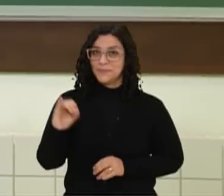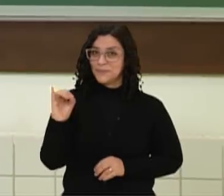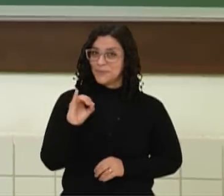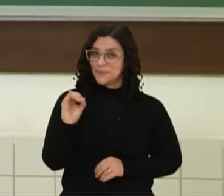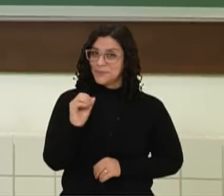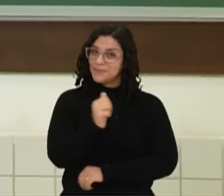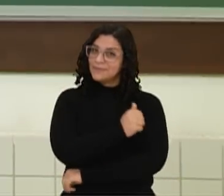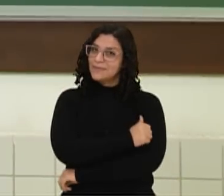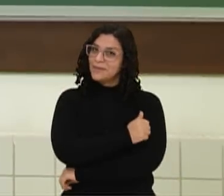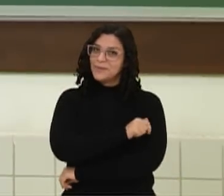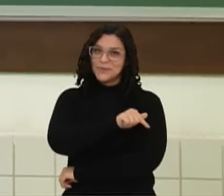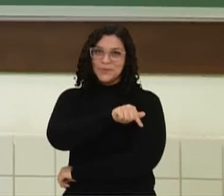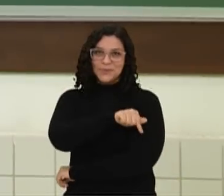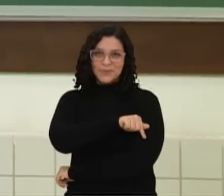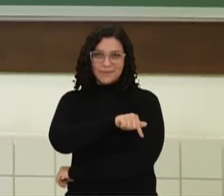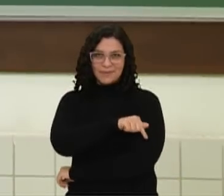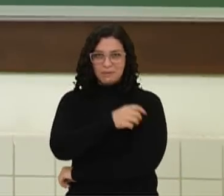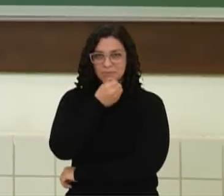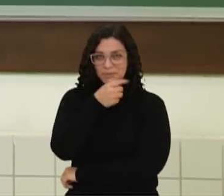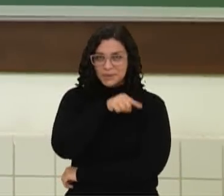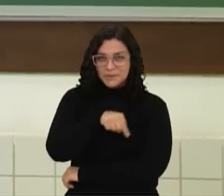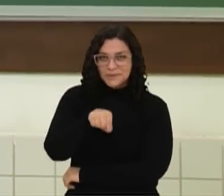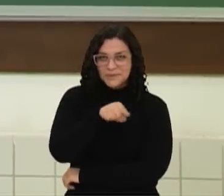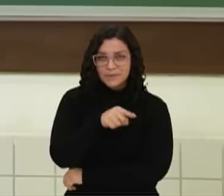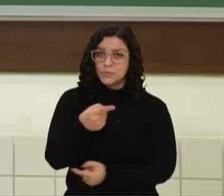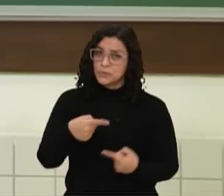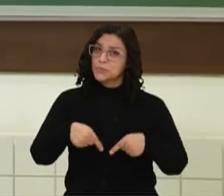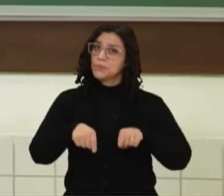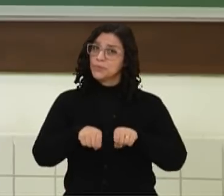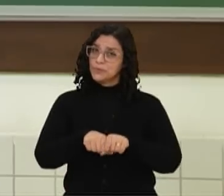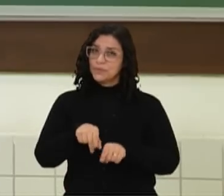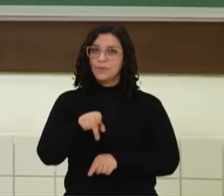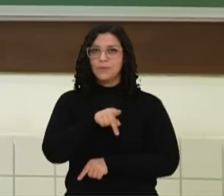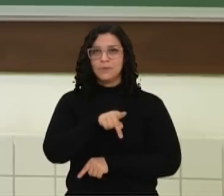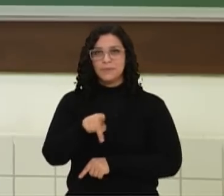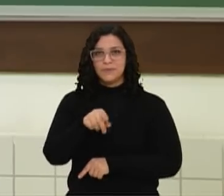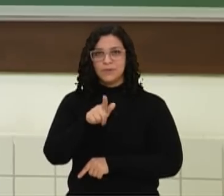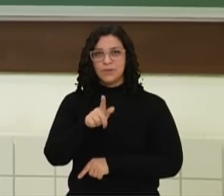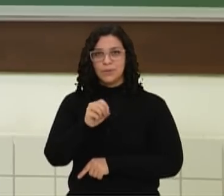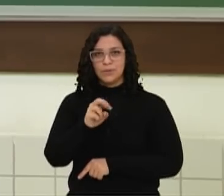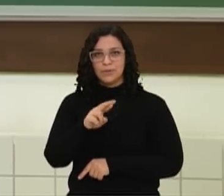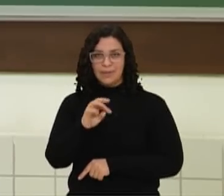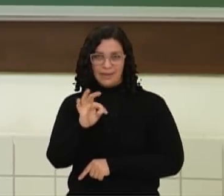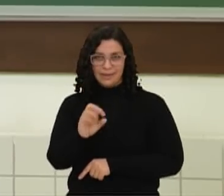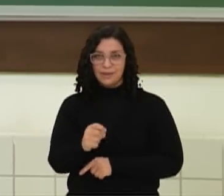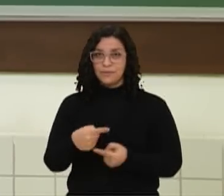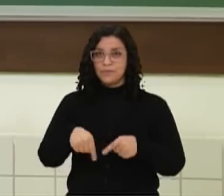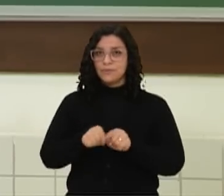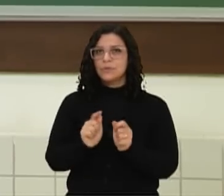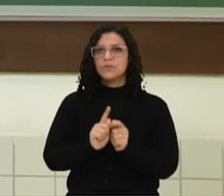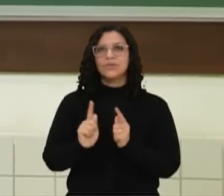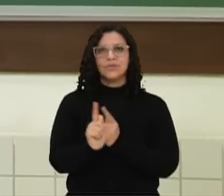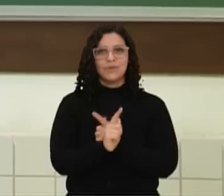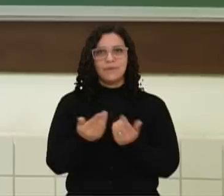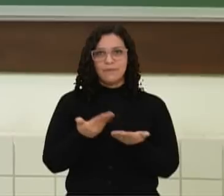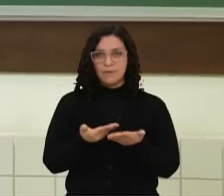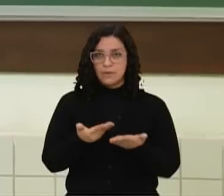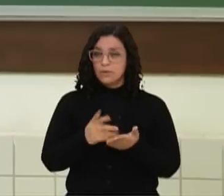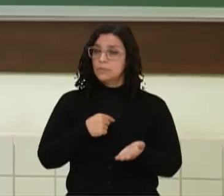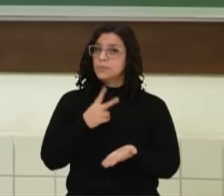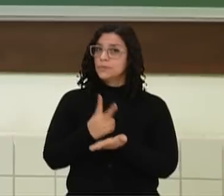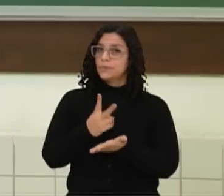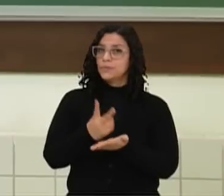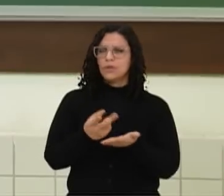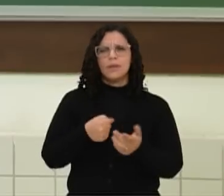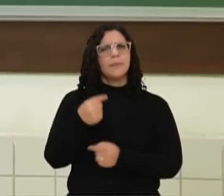Olá, meus queridos alunos do 7º ano, tudo bem com vocês? Mais uma vez, professora Gorete Wozniak, mais uma aula de geografia. Vamos